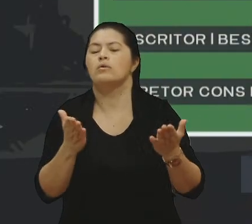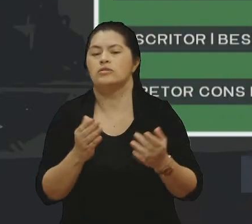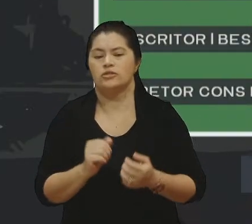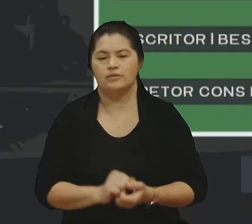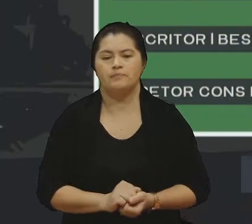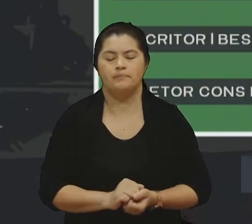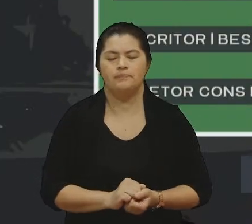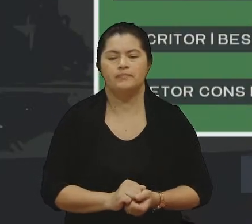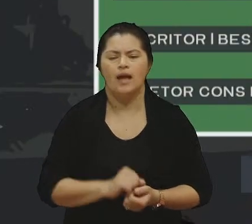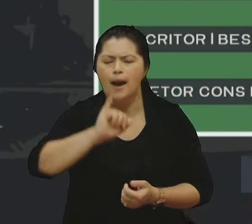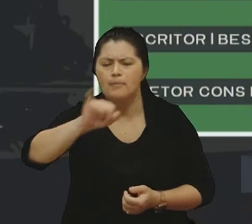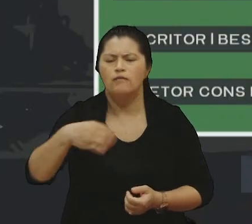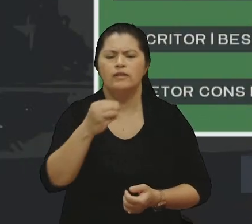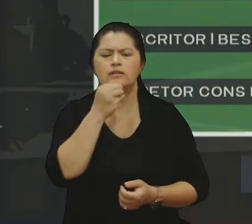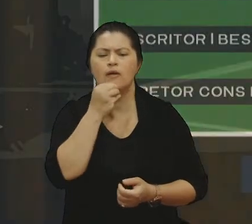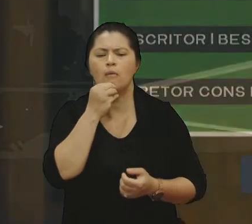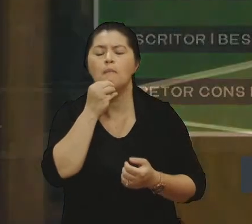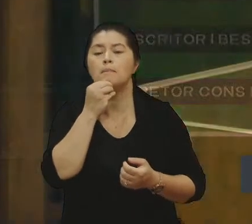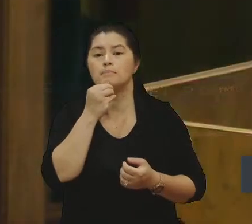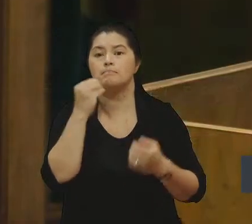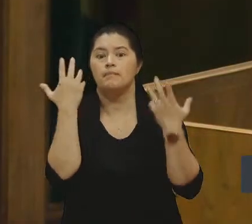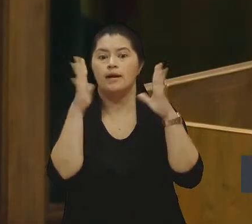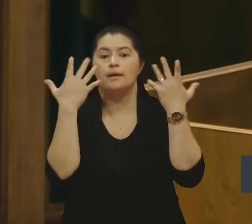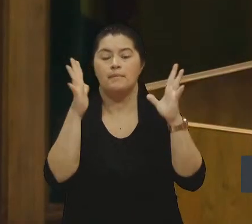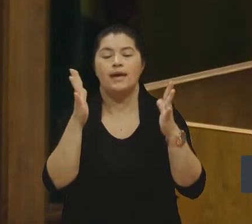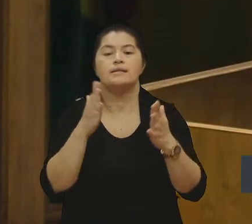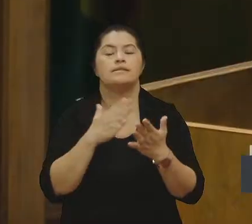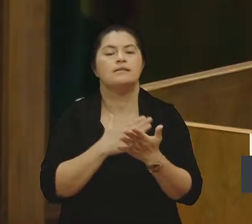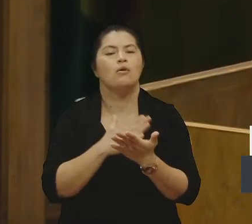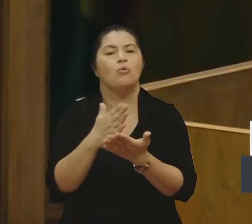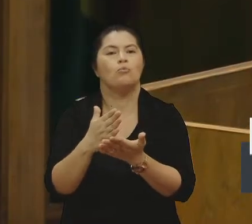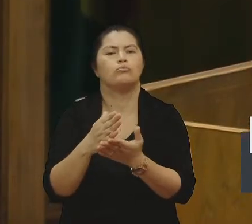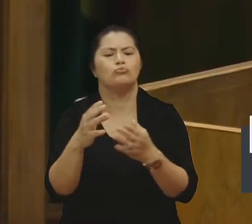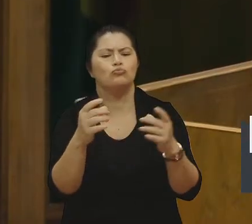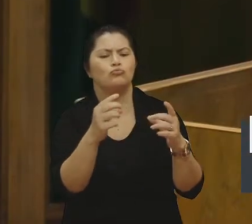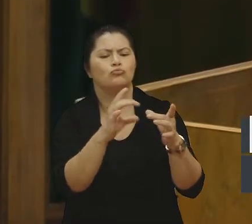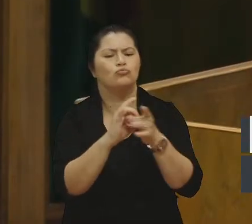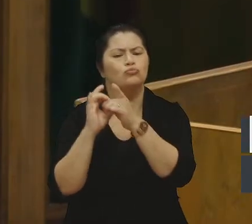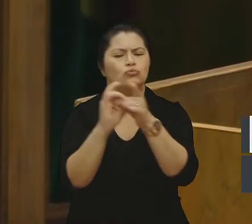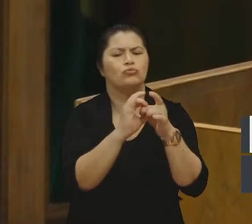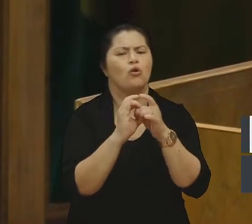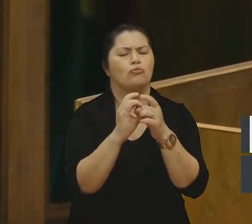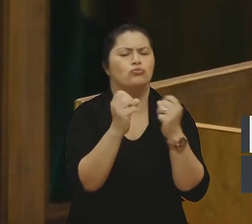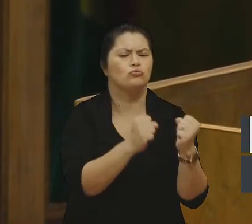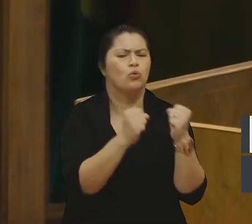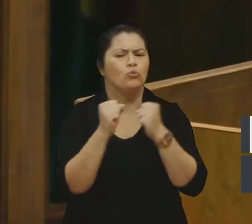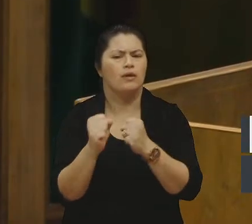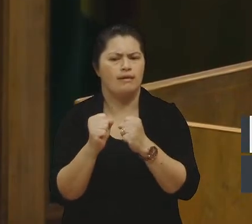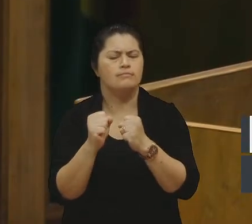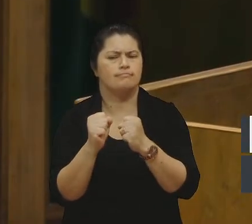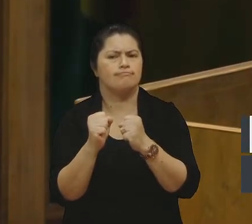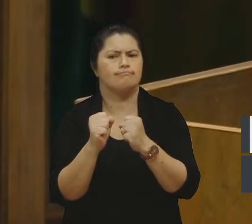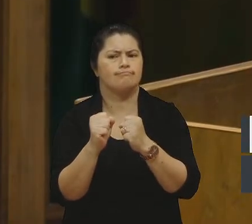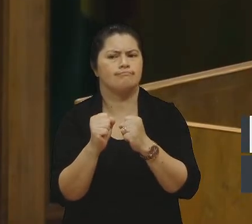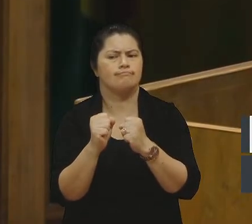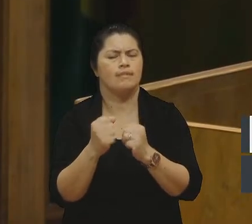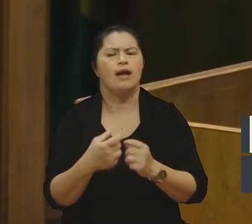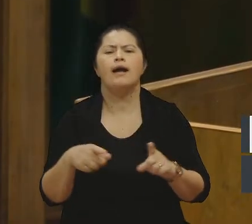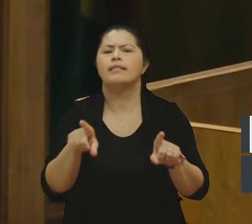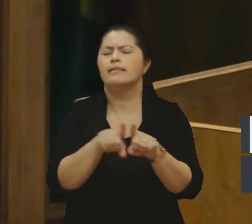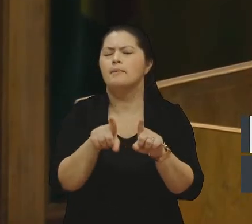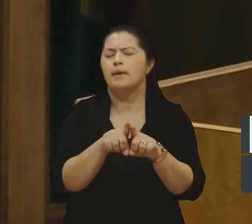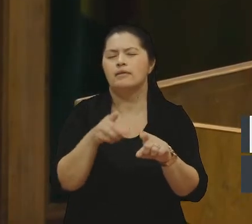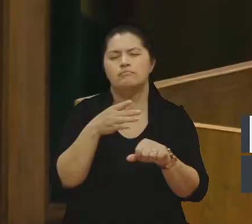inclusive, para parabenizar a iniciativa da Casa, né, com a união dos poderes aí para oferecer esse programa, e também as entidades aqui